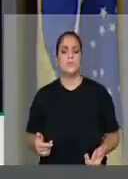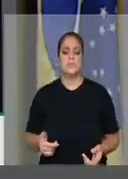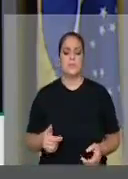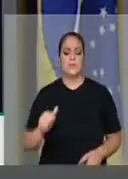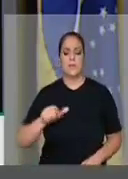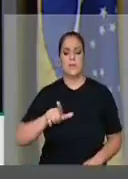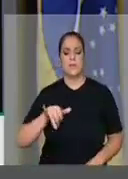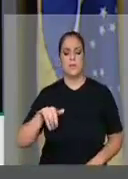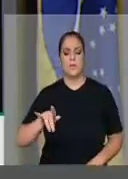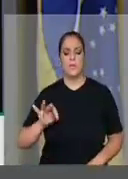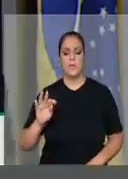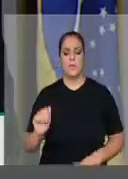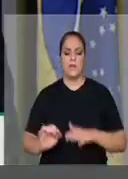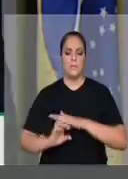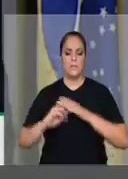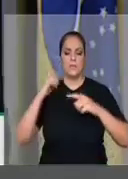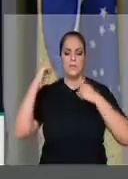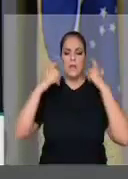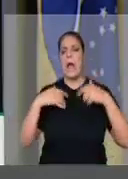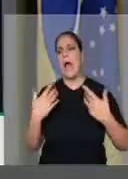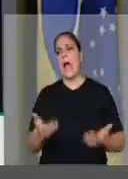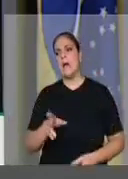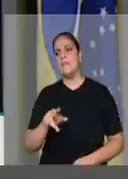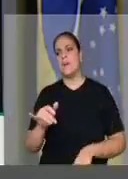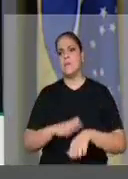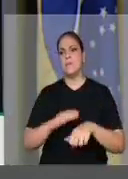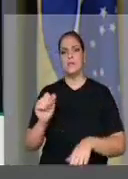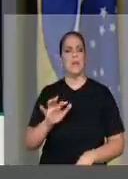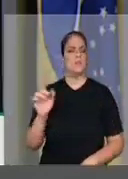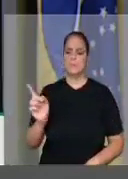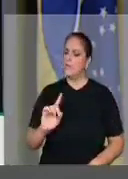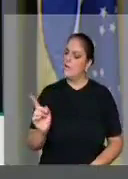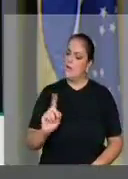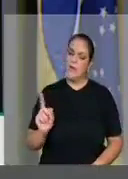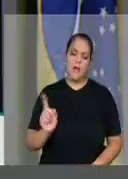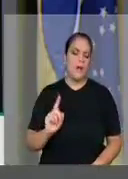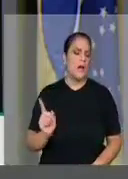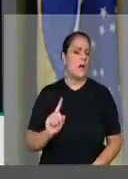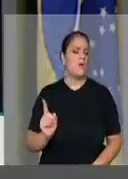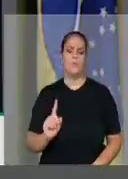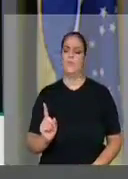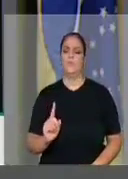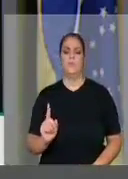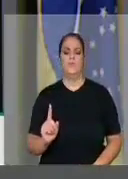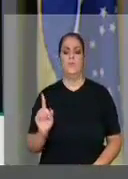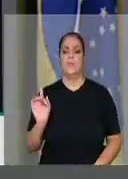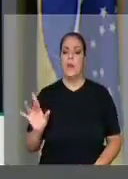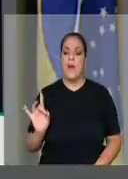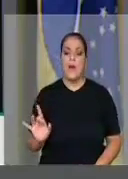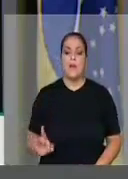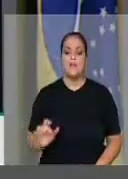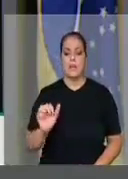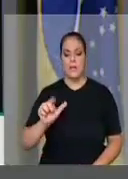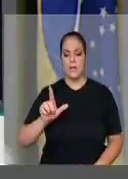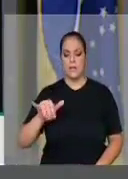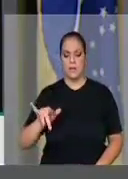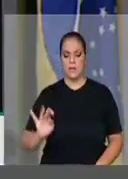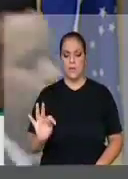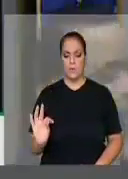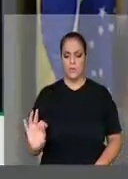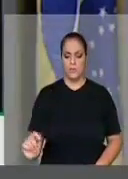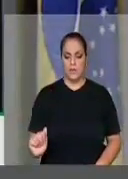preocupação empresarial. Ah, você vai aumentar a carga tributária? Não vamos. Vamos pegar cada alíquota de cada